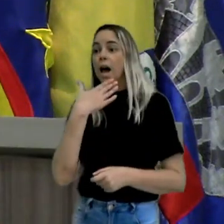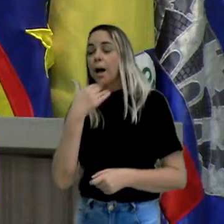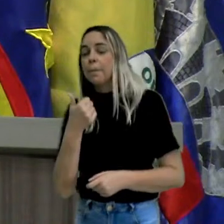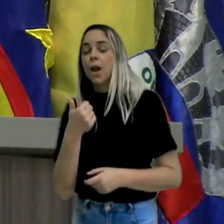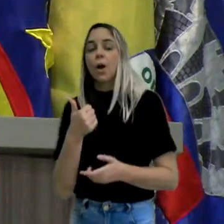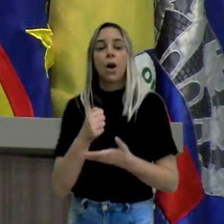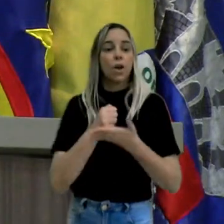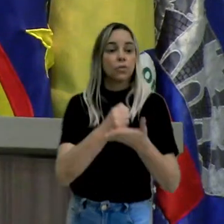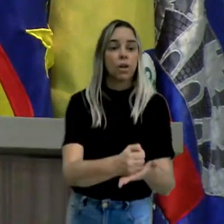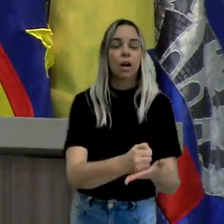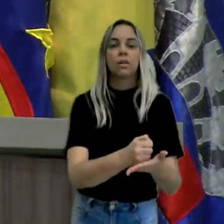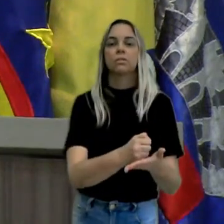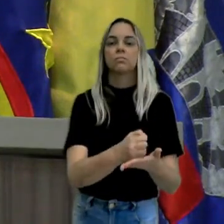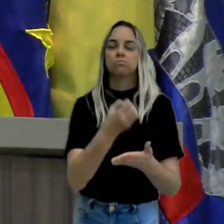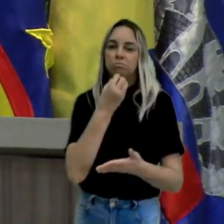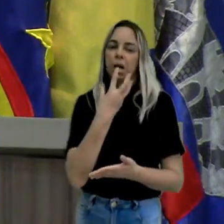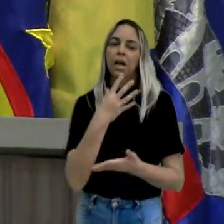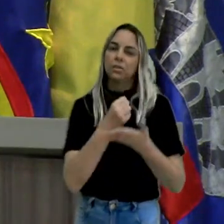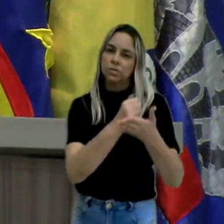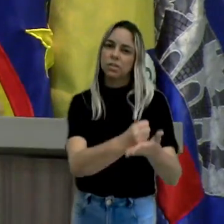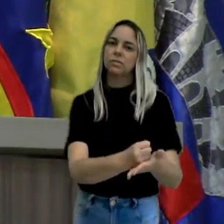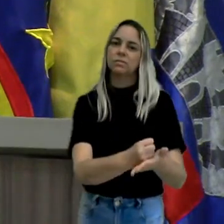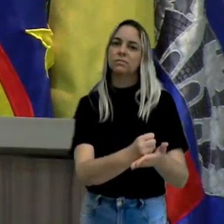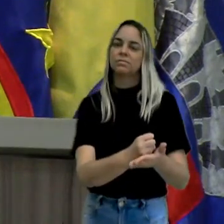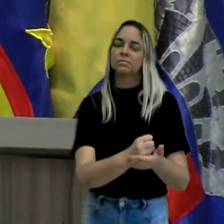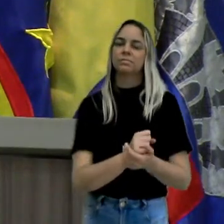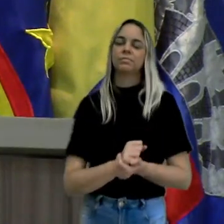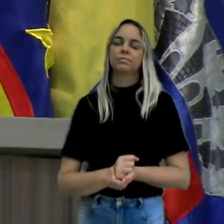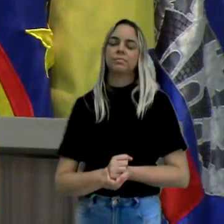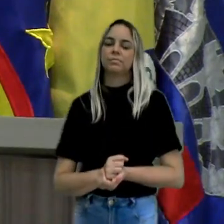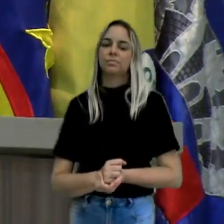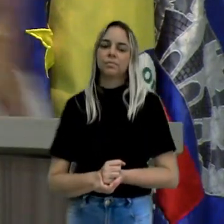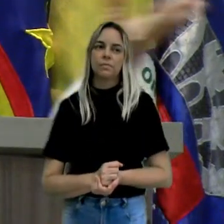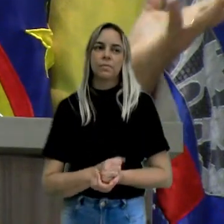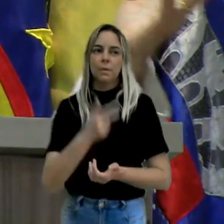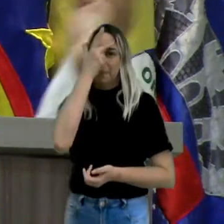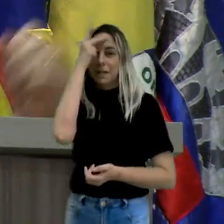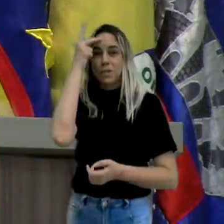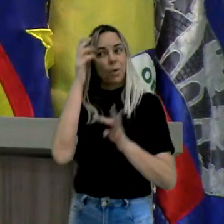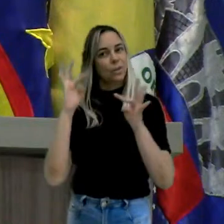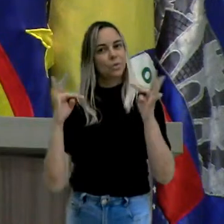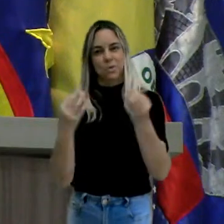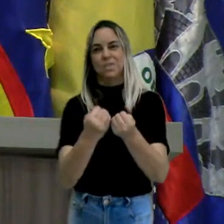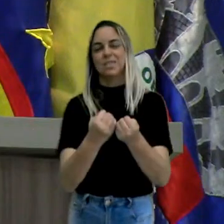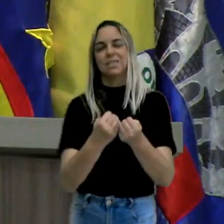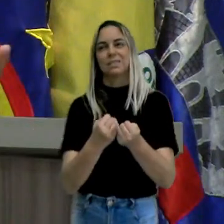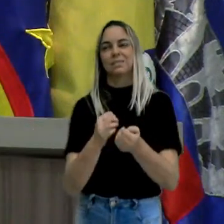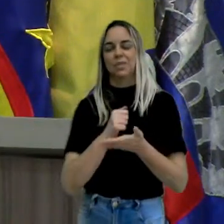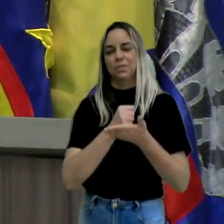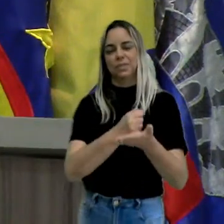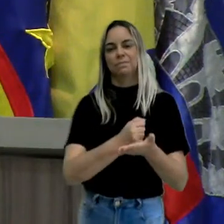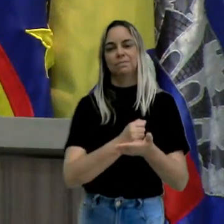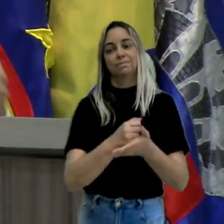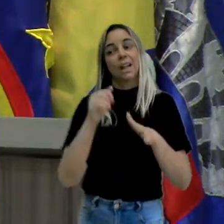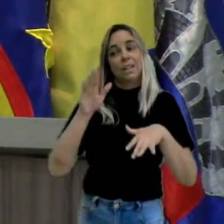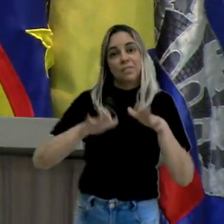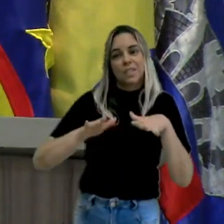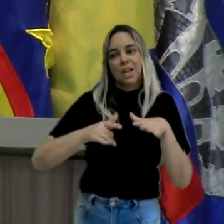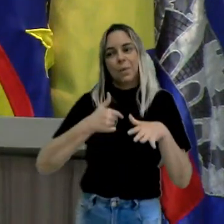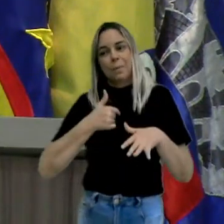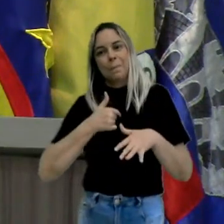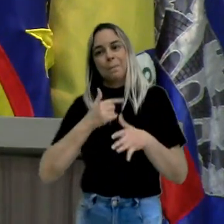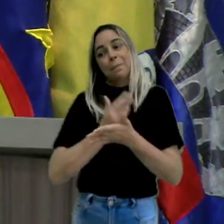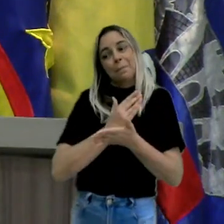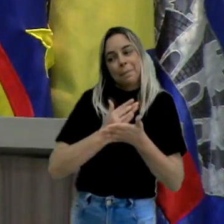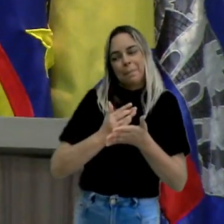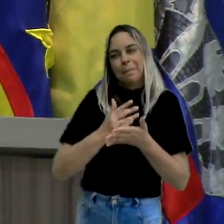a quem. Porque muitas vezes a gente não pode fazer. E eu fico, às vezes, sem até palavra no